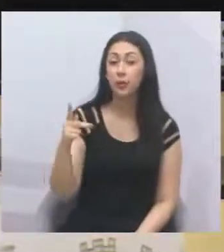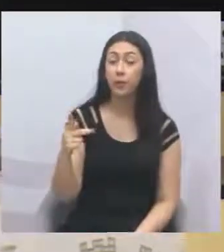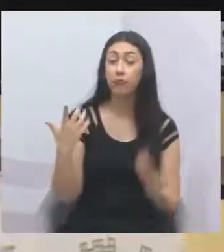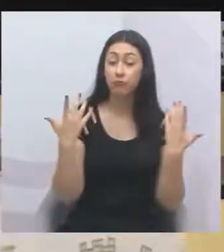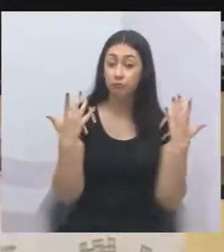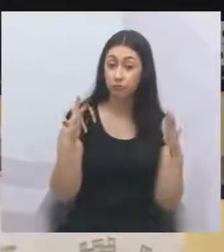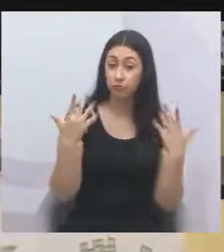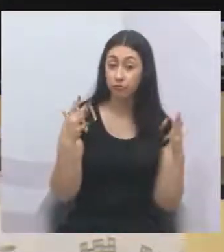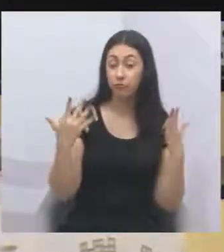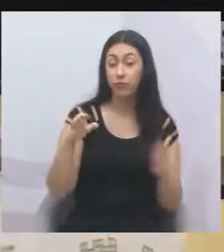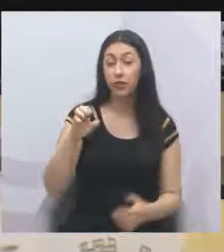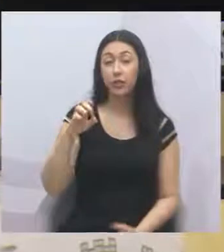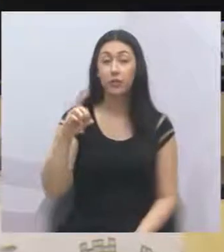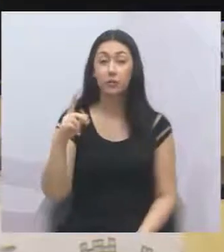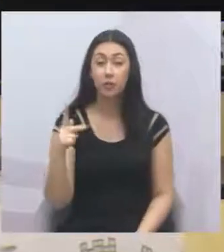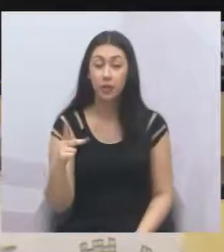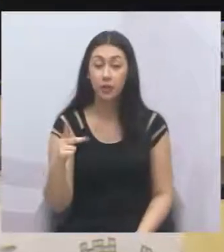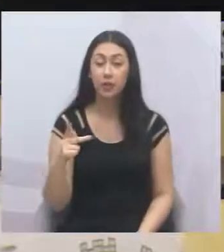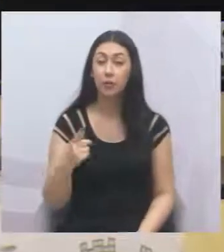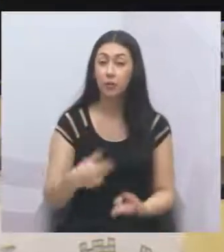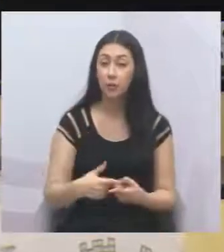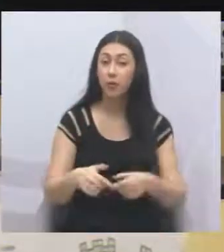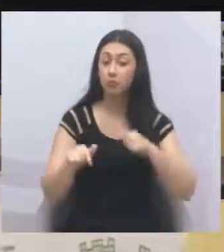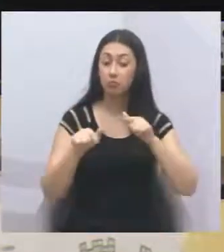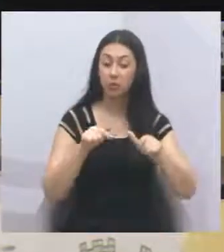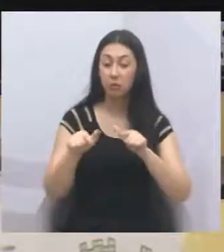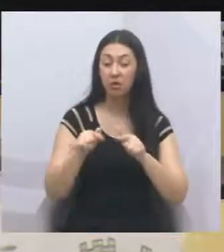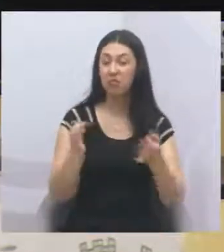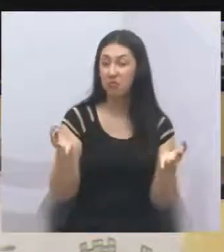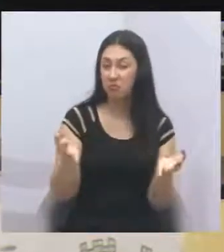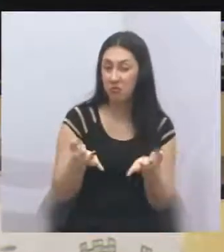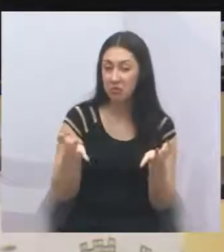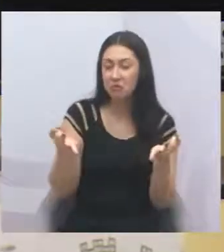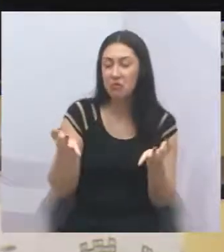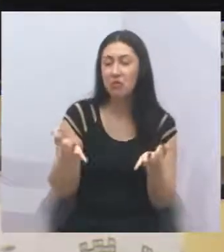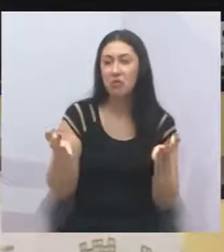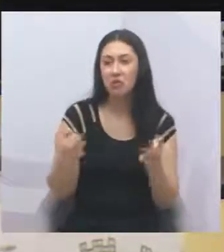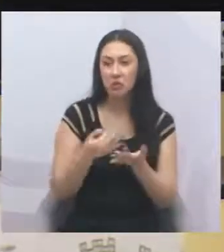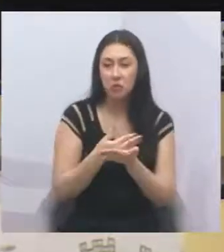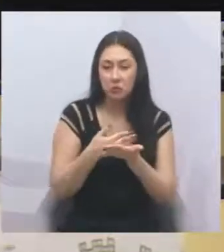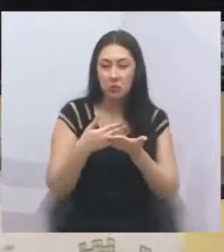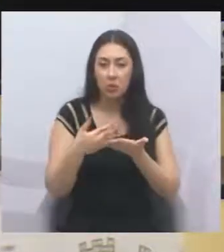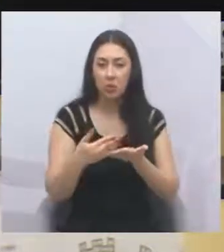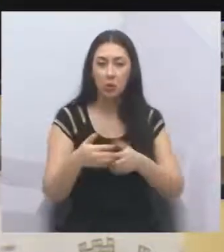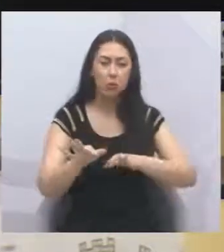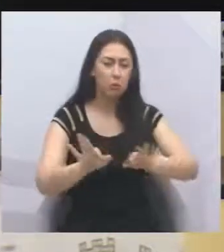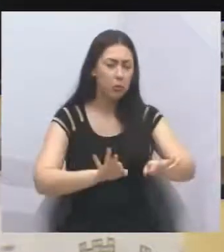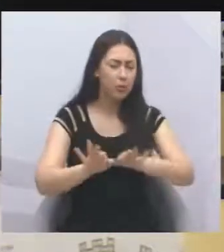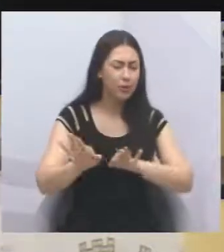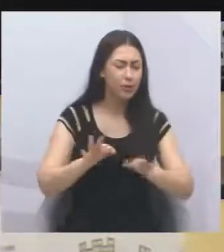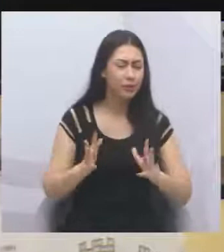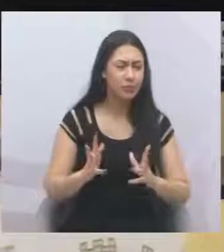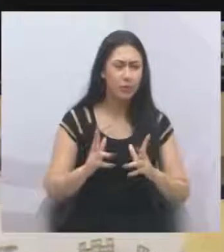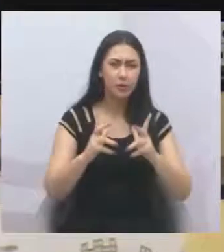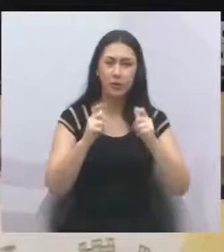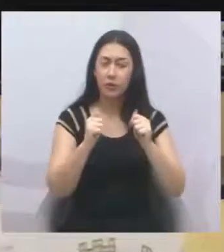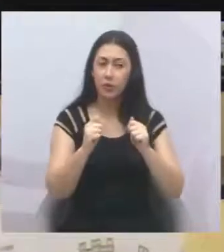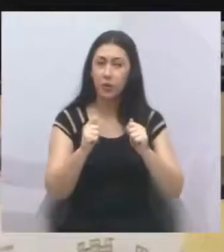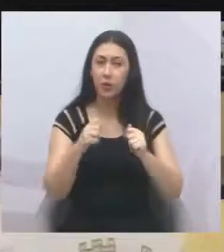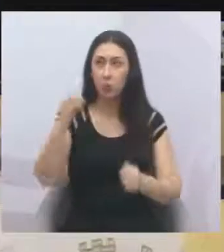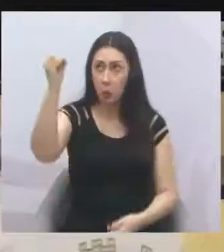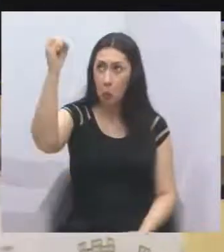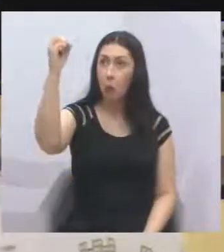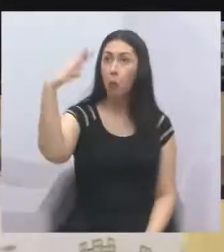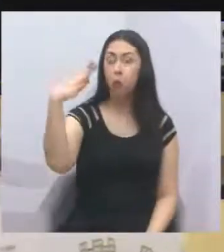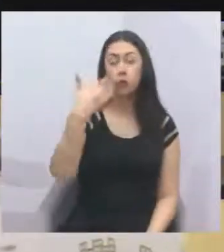Parabéns à EDP por esse excelente trabalho iniciado, esse projeto magnífico. Vai dar uma